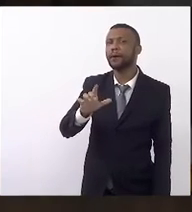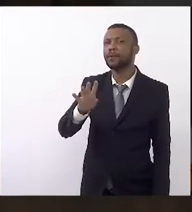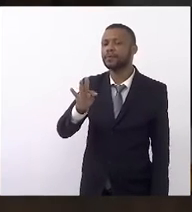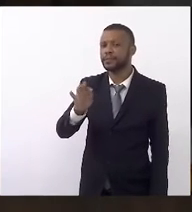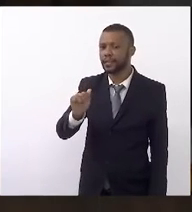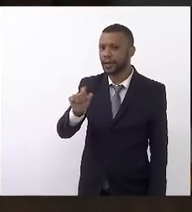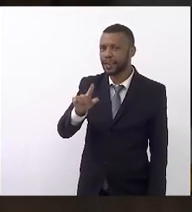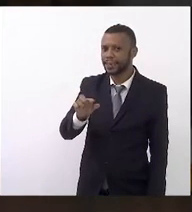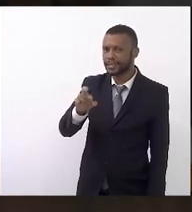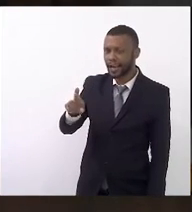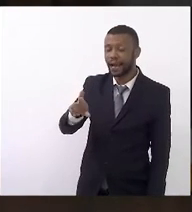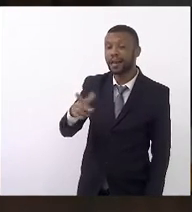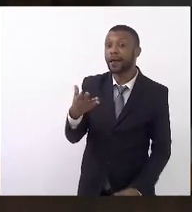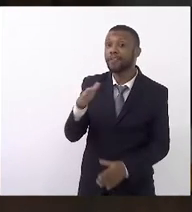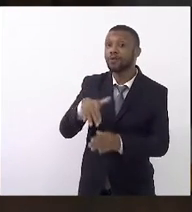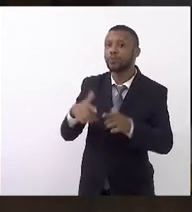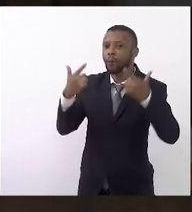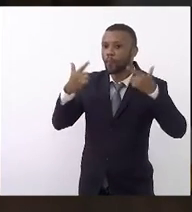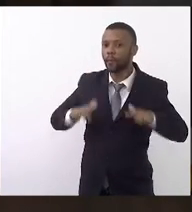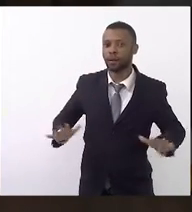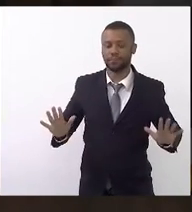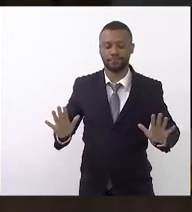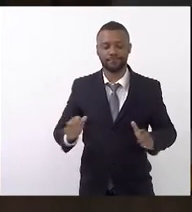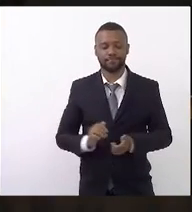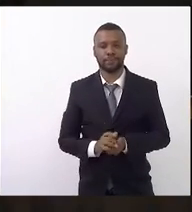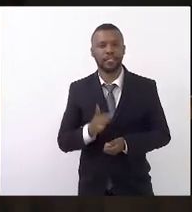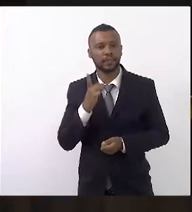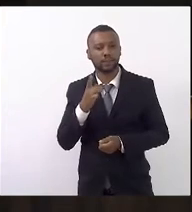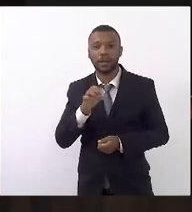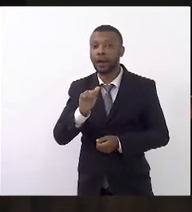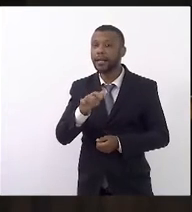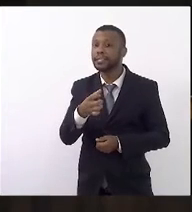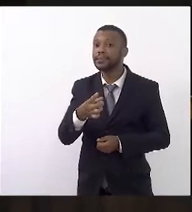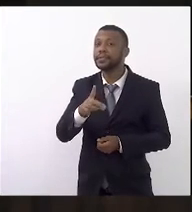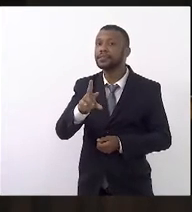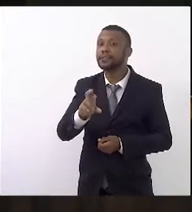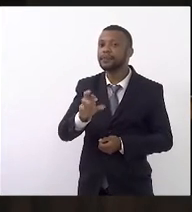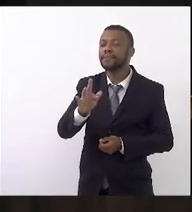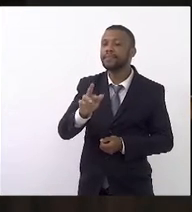Deputada Alain, deputado Alexandre Freitas. Vota sim.